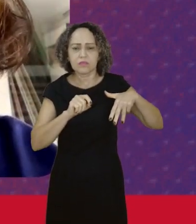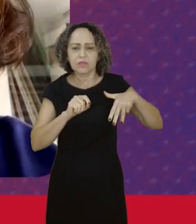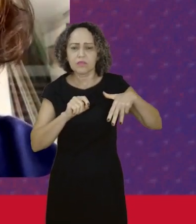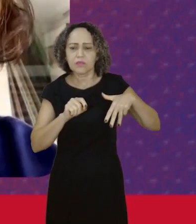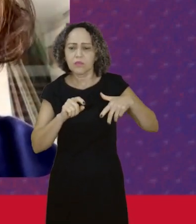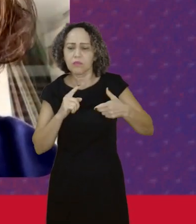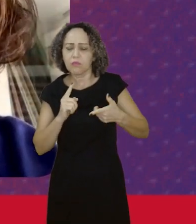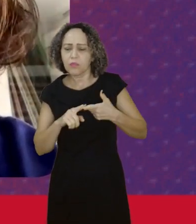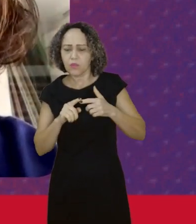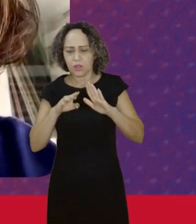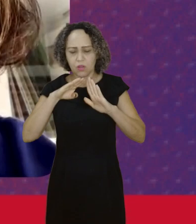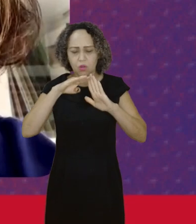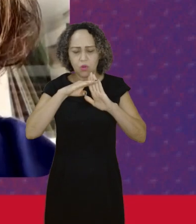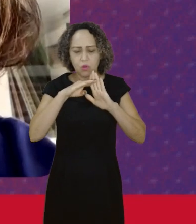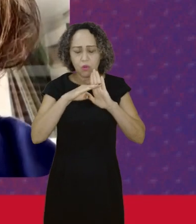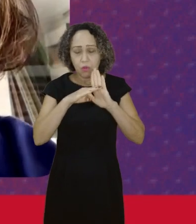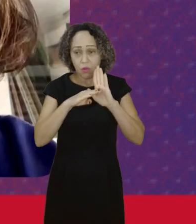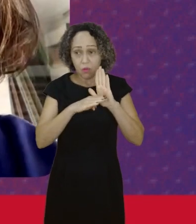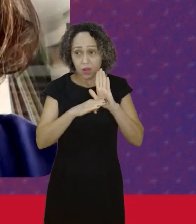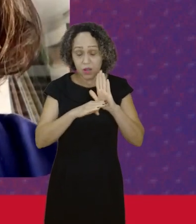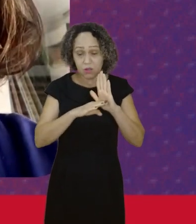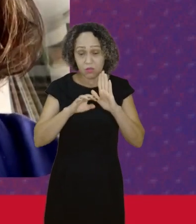elaboração do Plano Nacional de Educação.